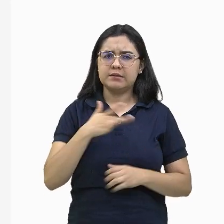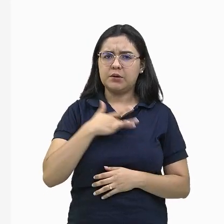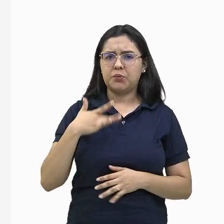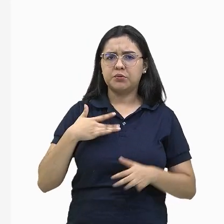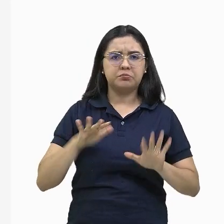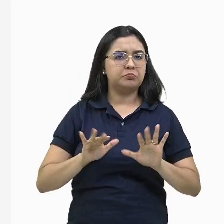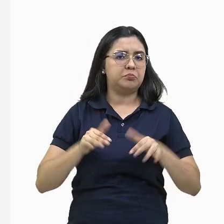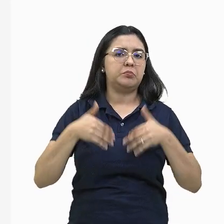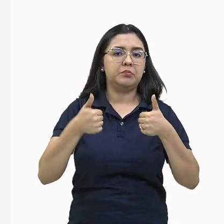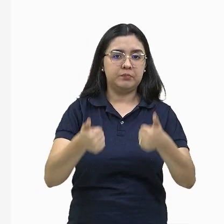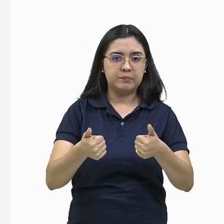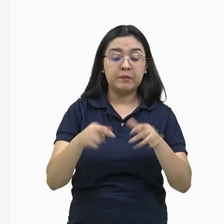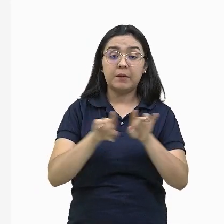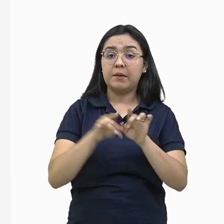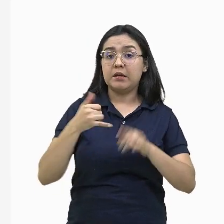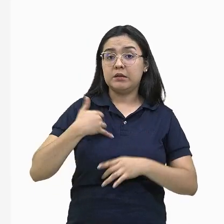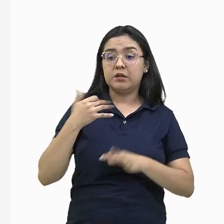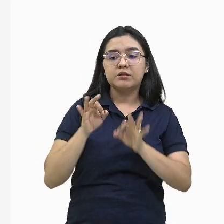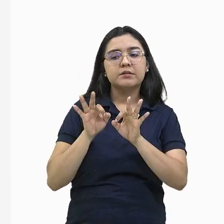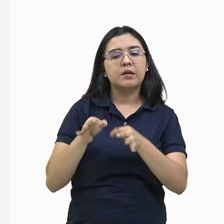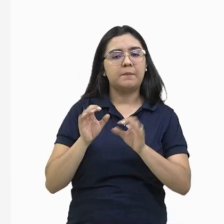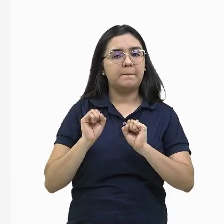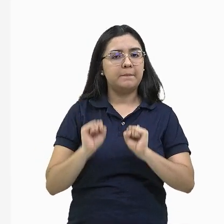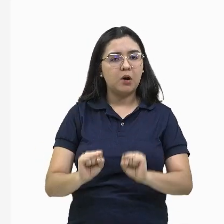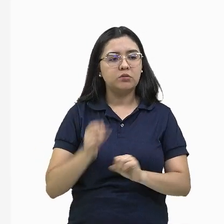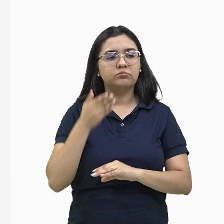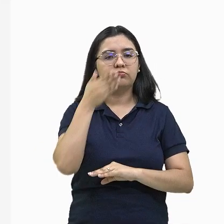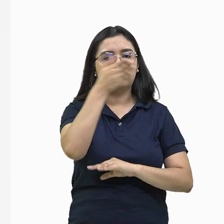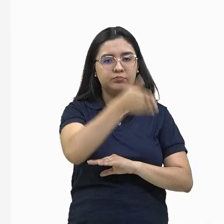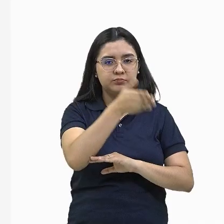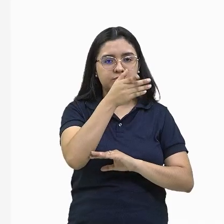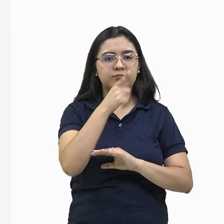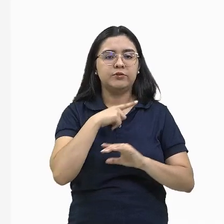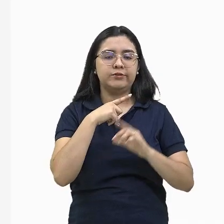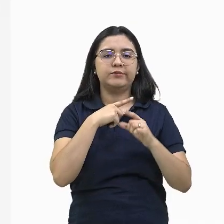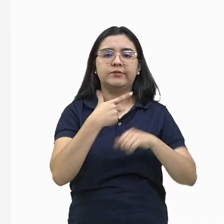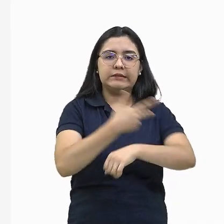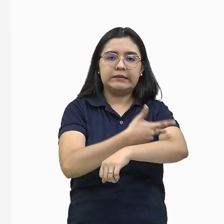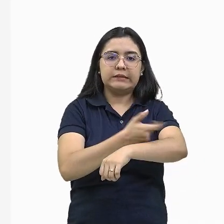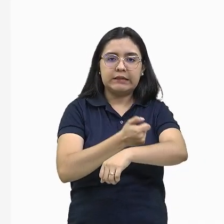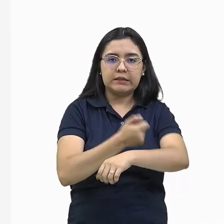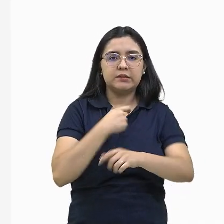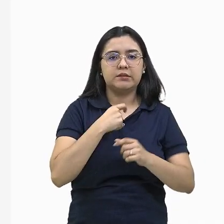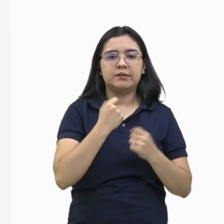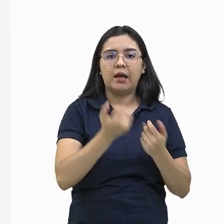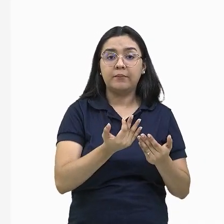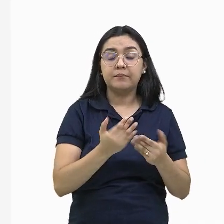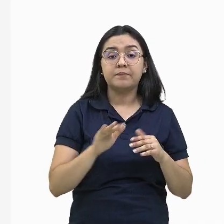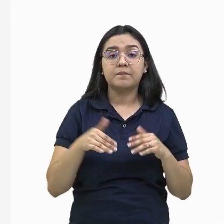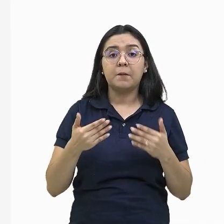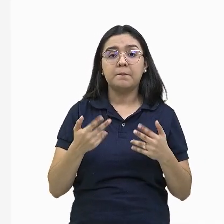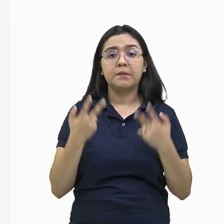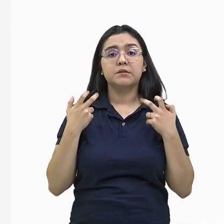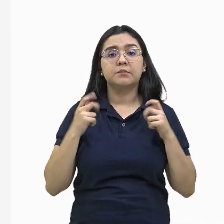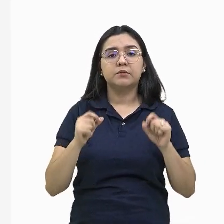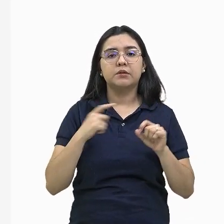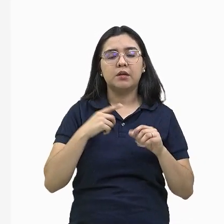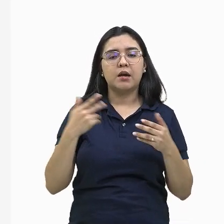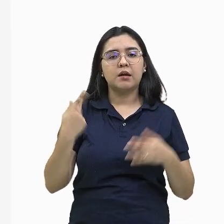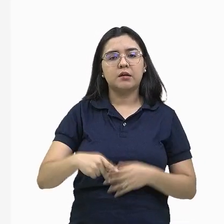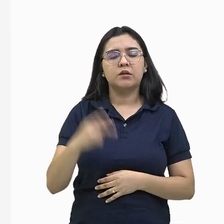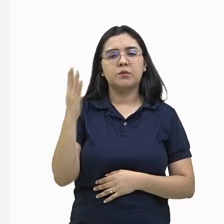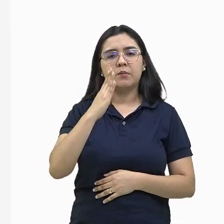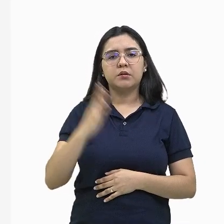saúde e a idade certa, pode realizar essa doação de sangue, ok? Então, percebo que nós temos no Brasil